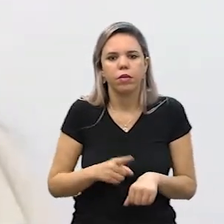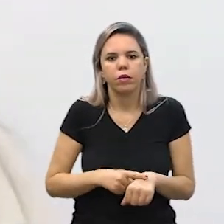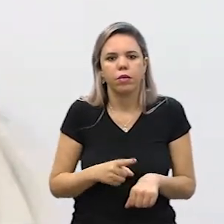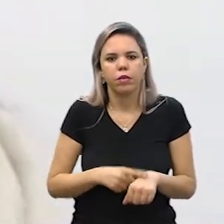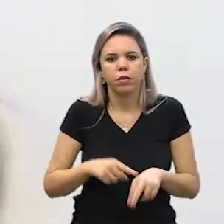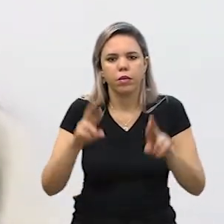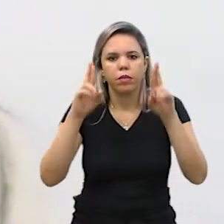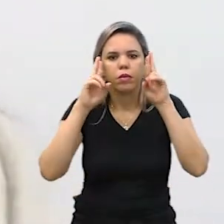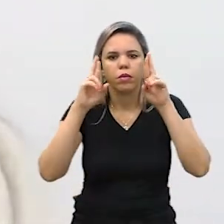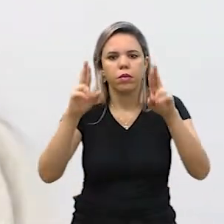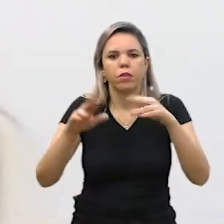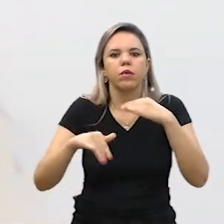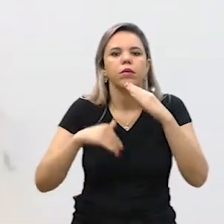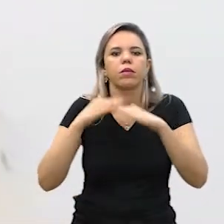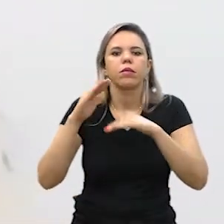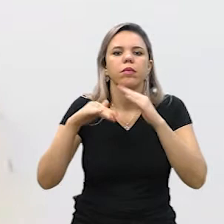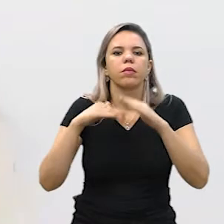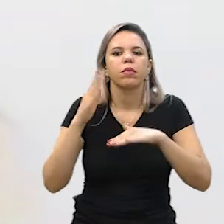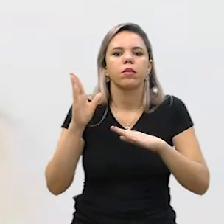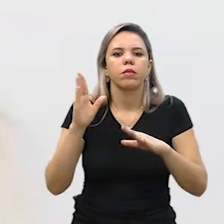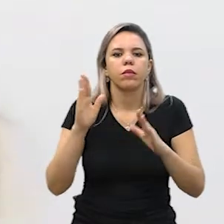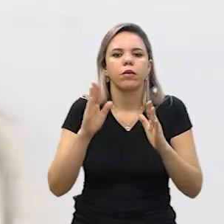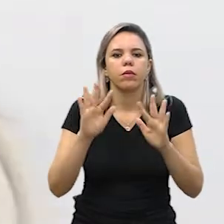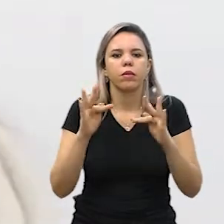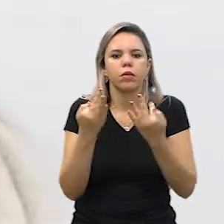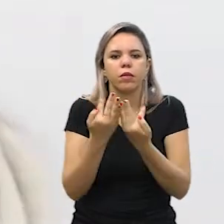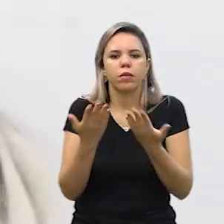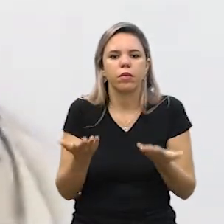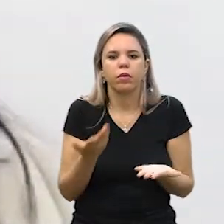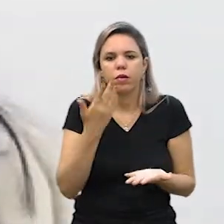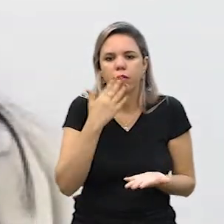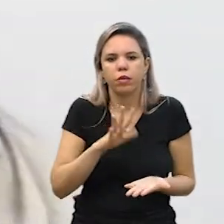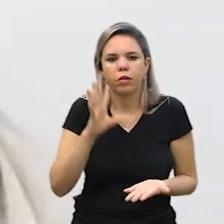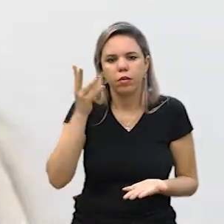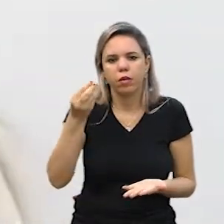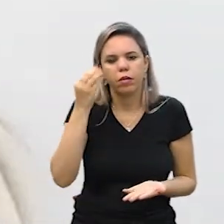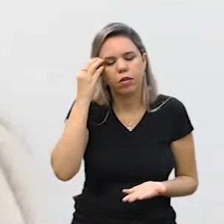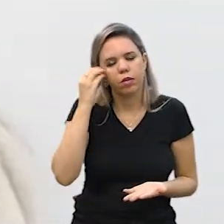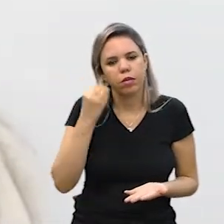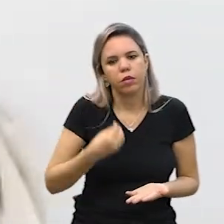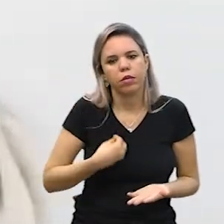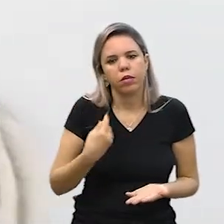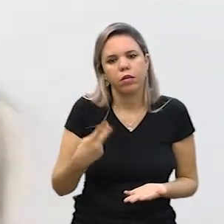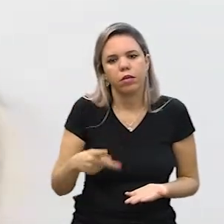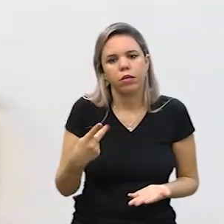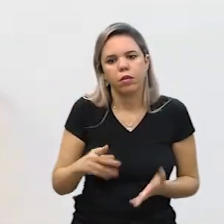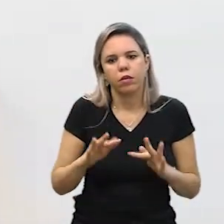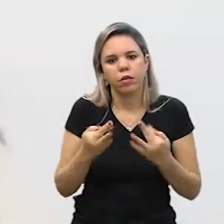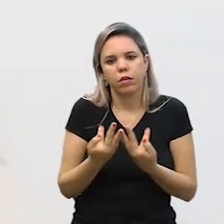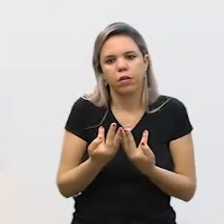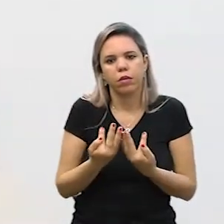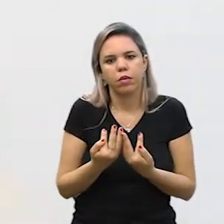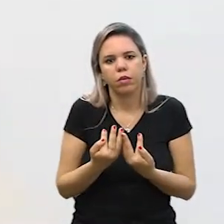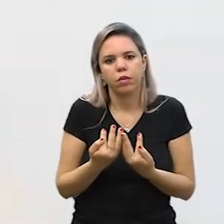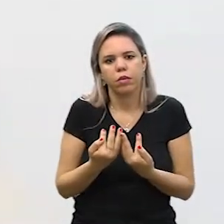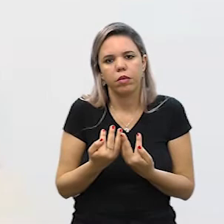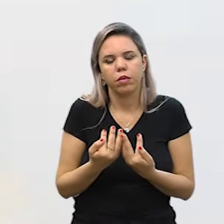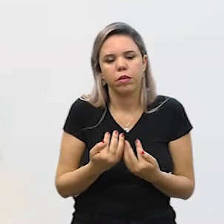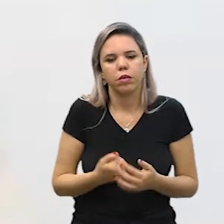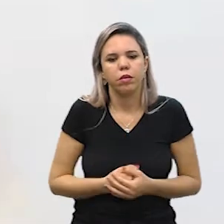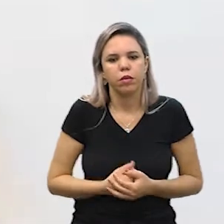e respeitar esse desenvolvimento dentro de casa, a criança entender o espaço dela, os pais colocarem um